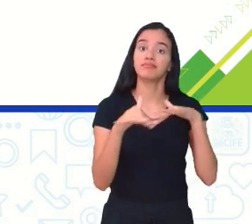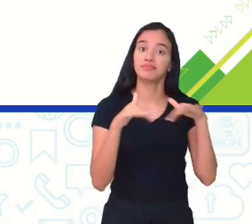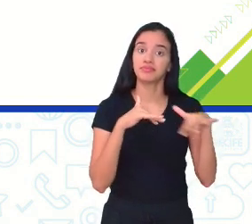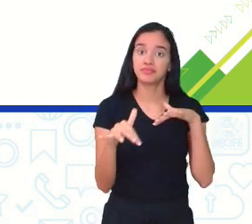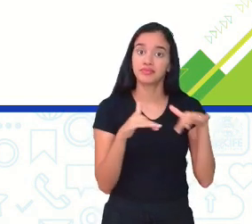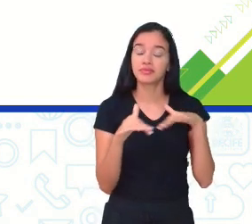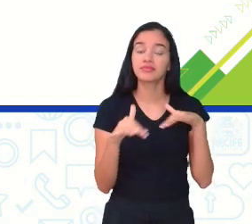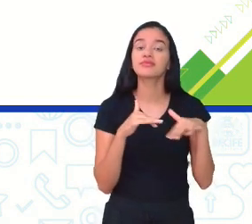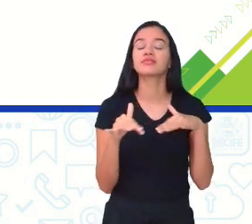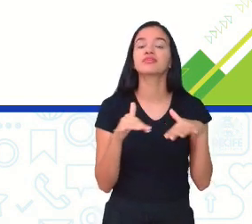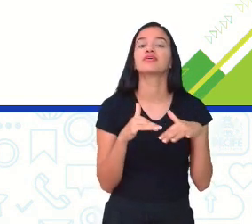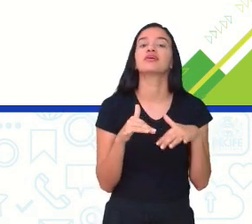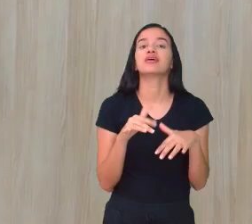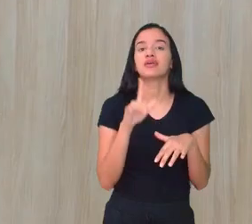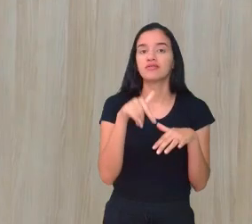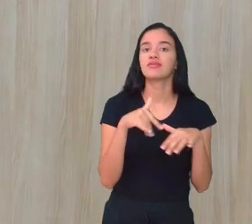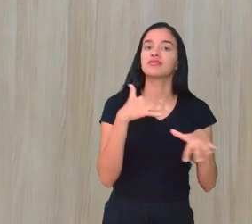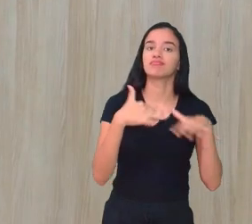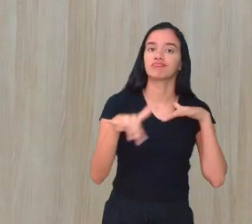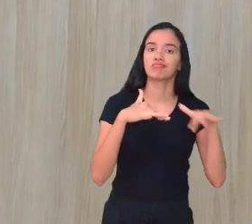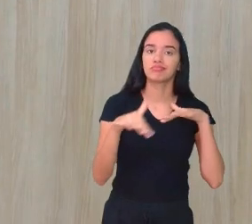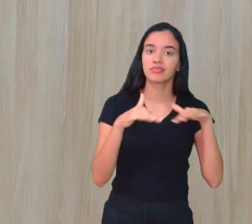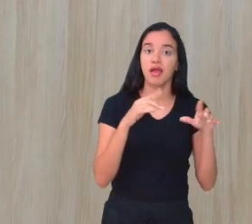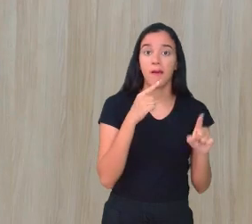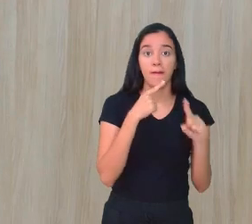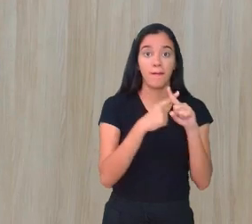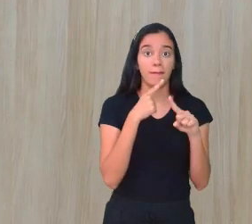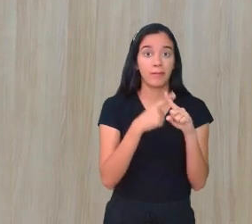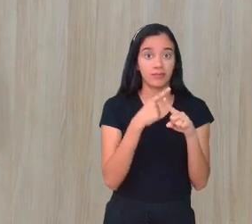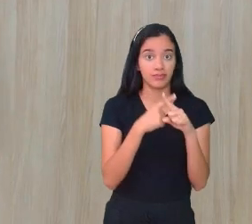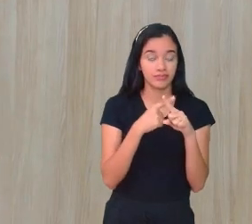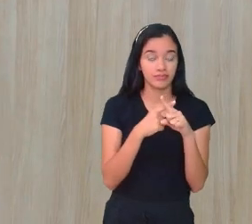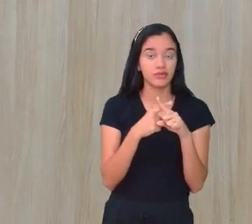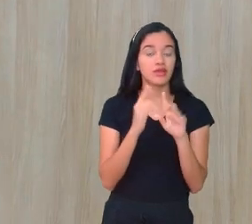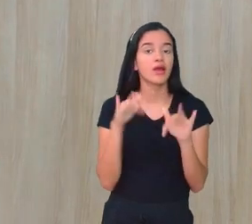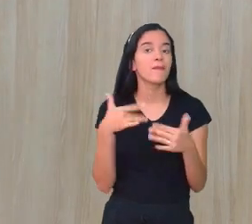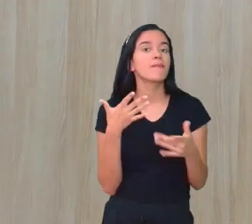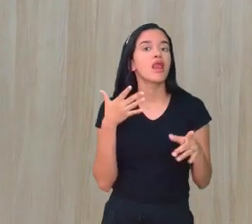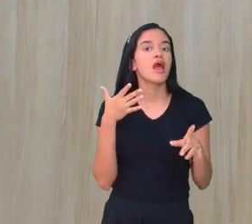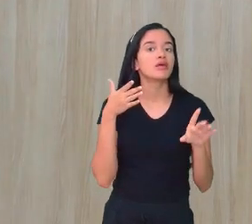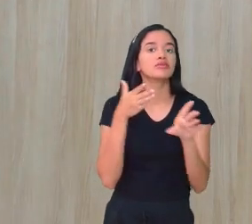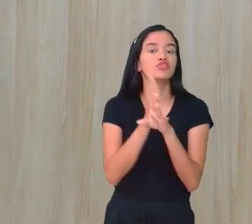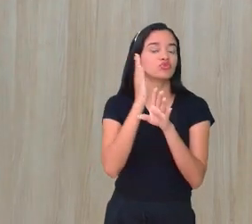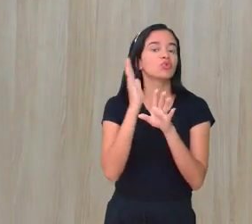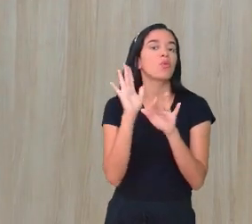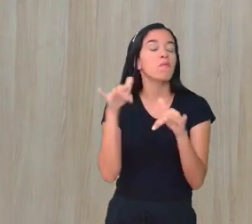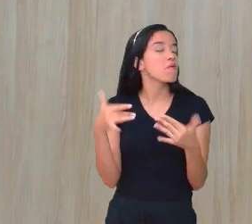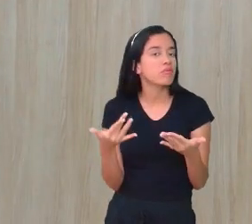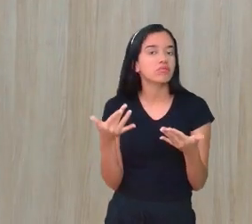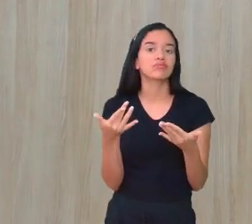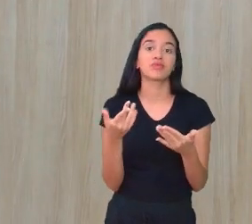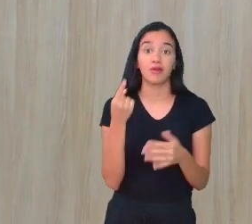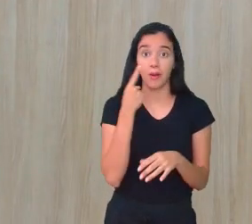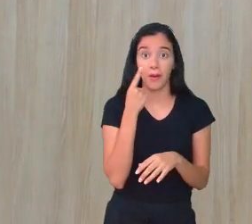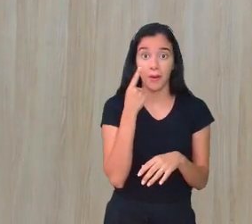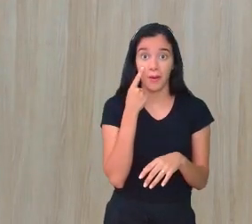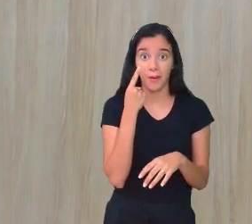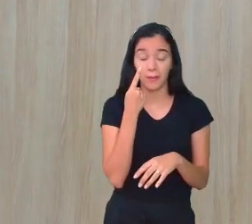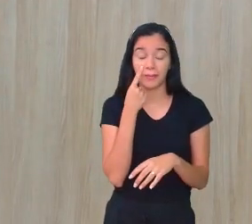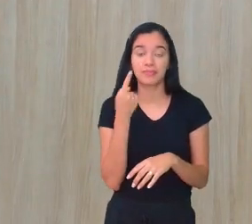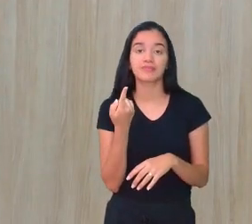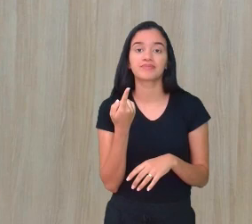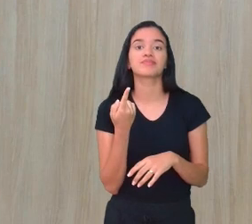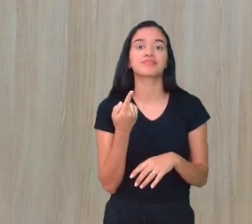né? E vai fazer essa multiplicação aí com a força dinâmica para descobrir qual é. Então aí, ó,